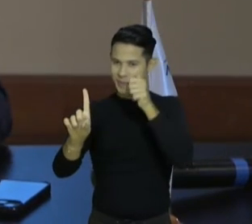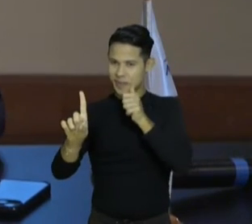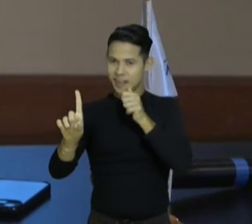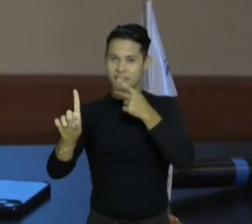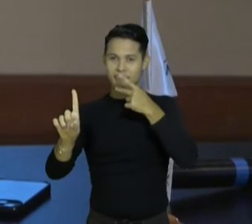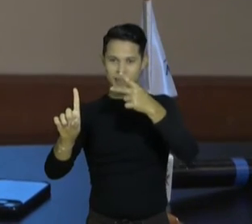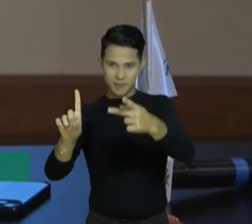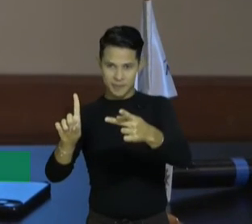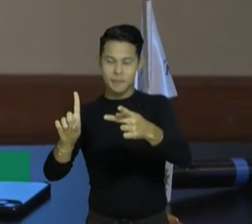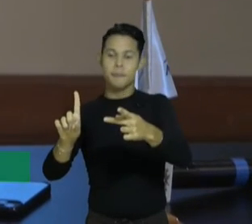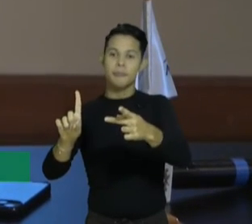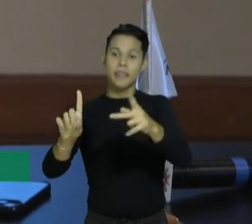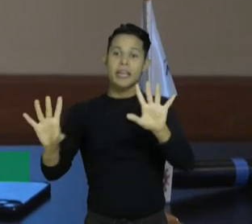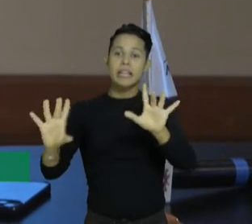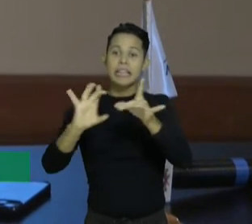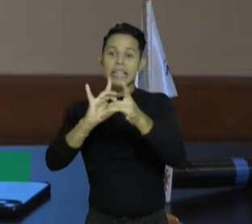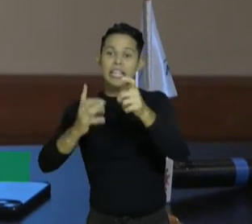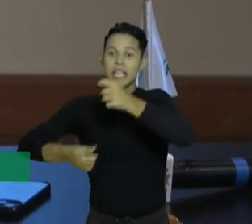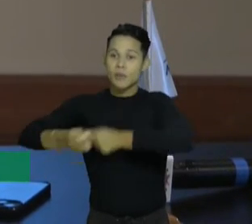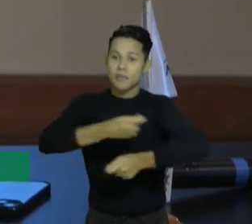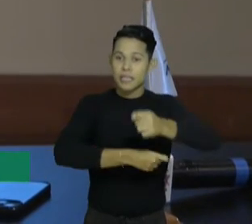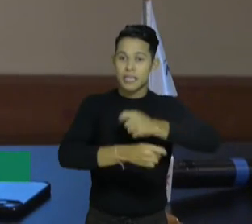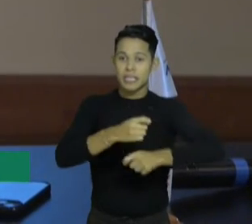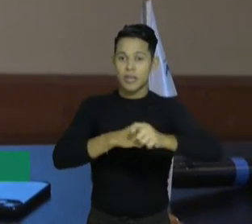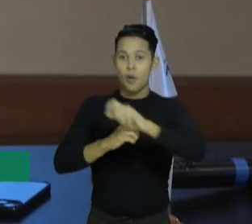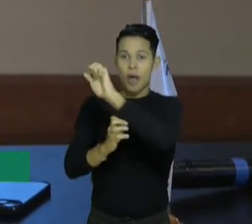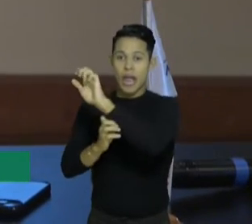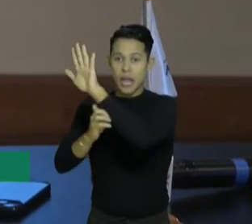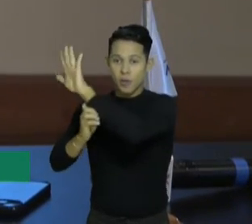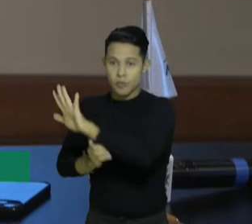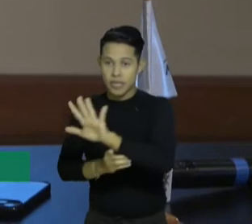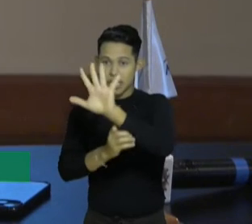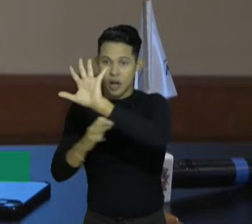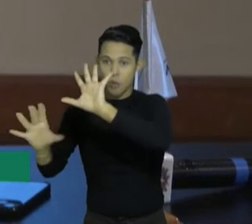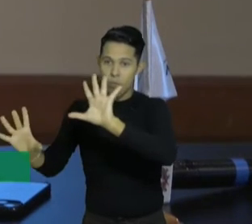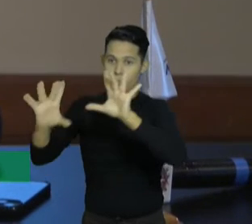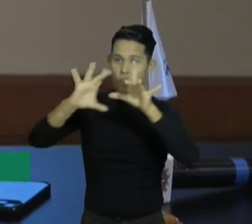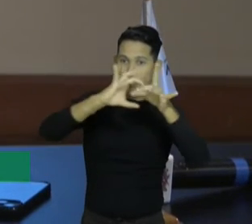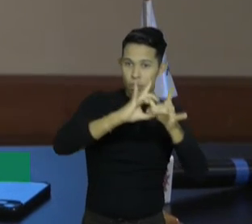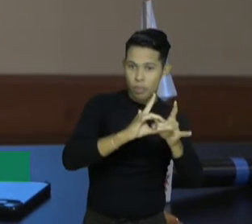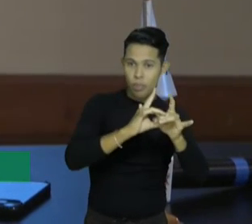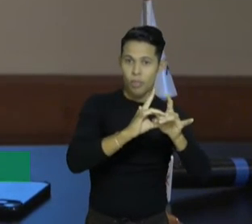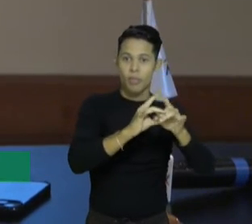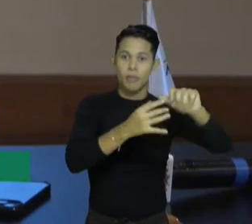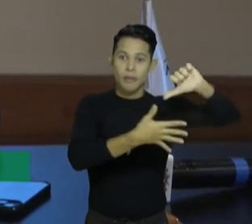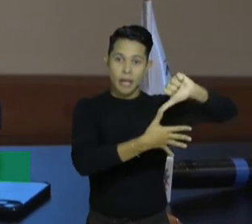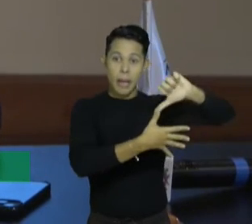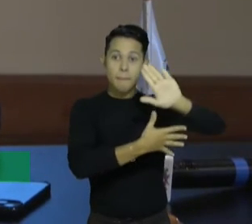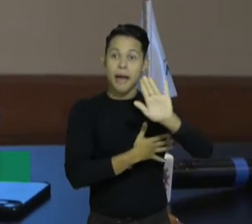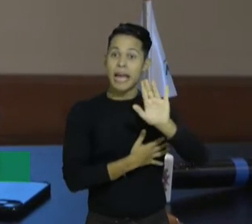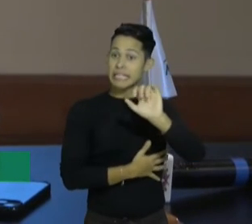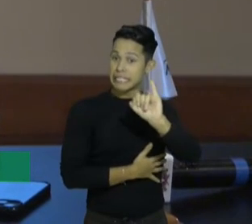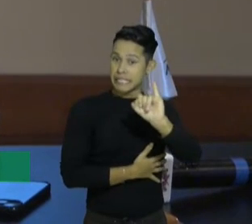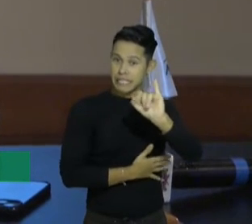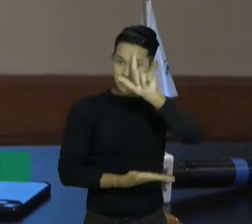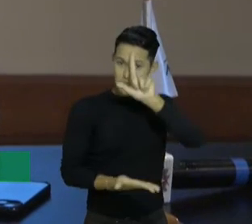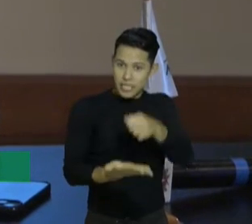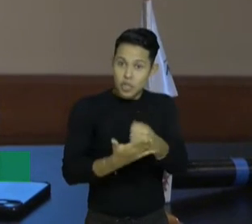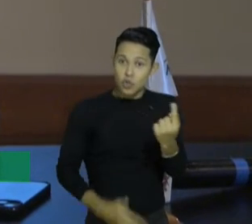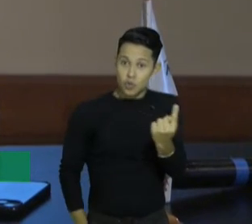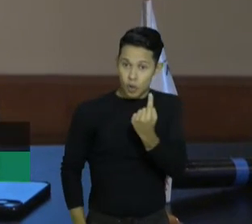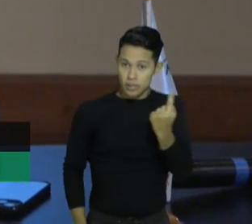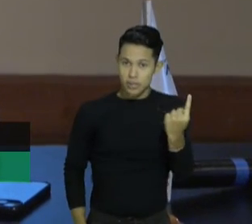União Europeia o Brasil se quisesse negociar sozinho com a união europeia um acordo de Liv comércio não pode essa decisão impede